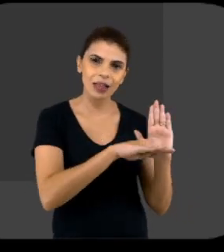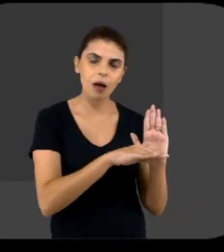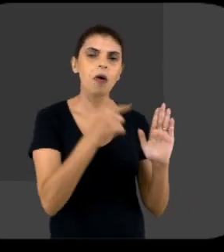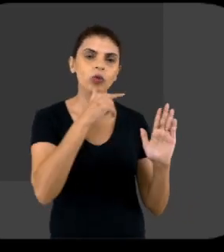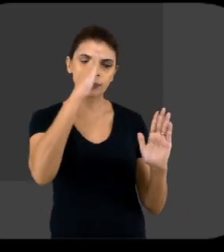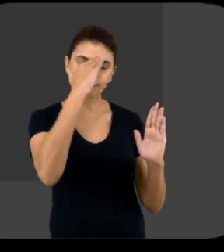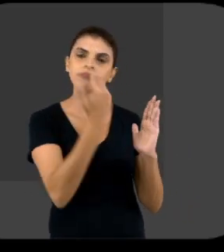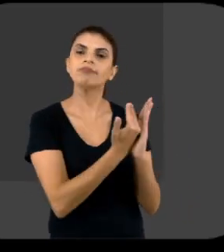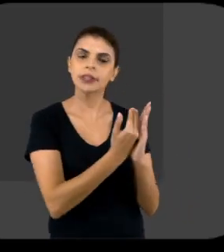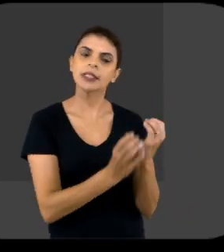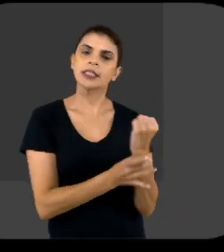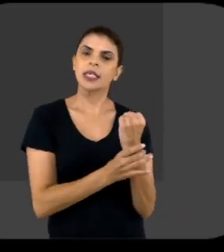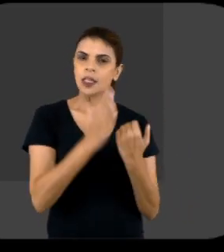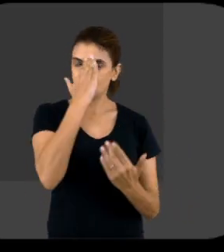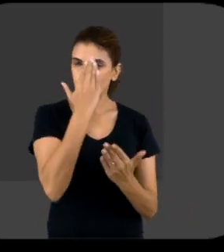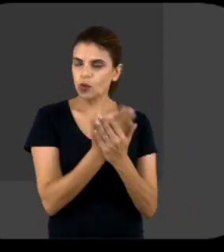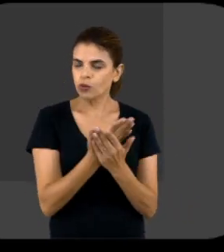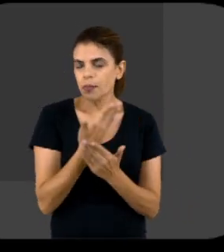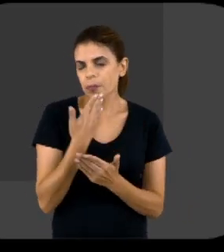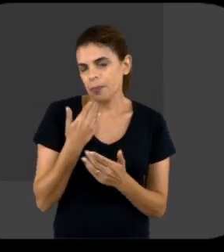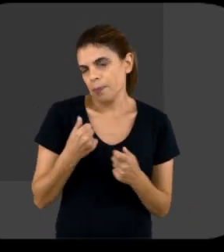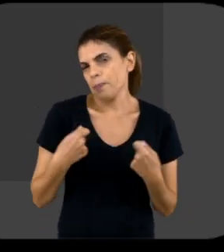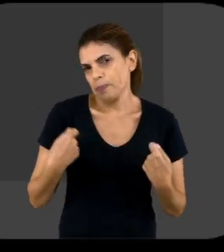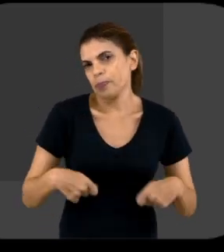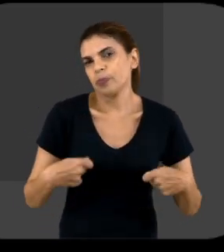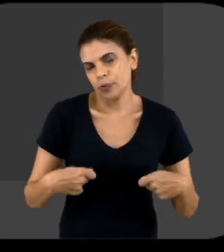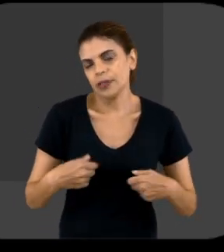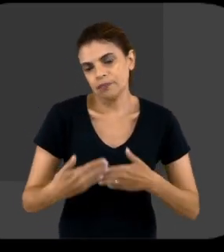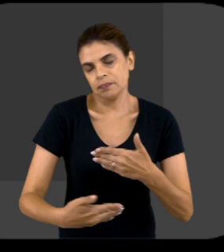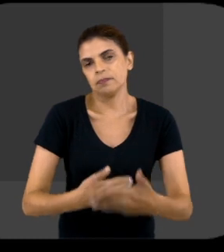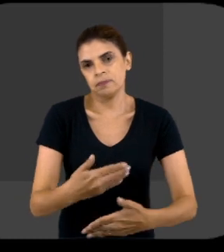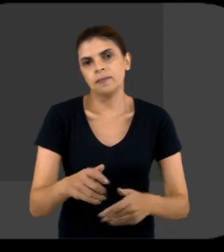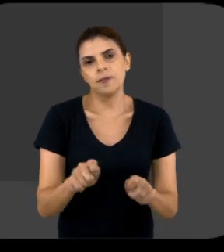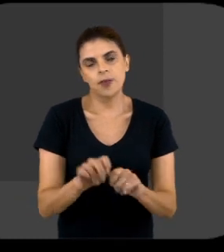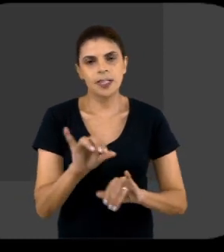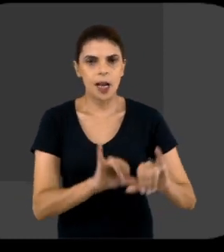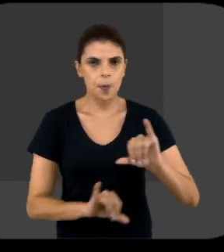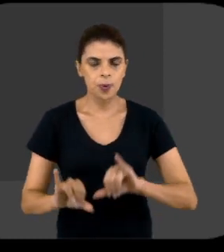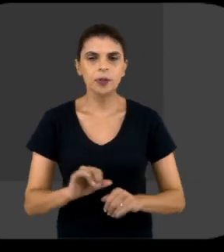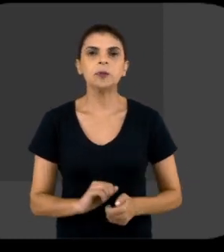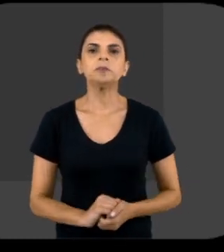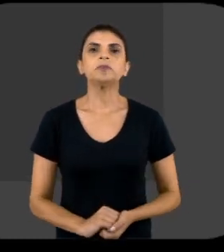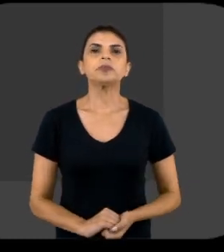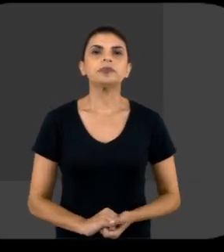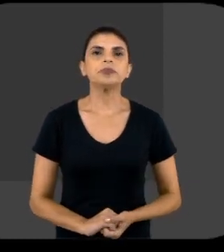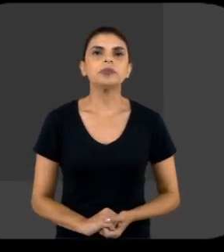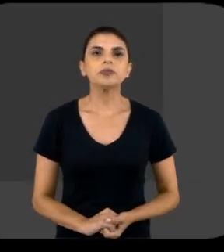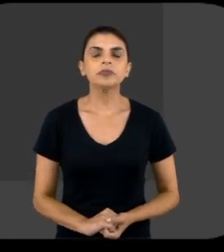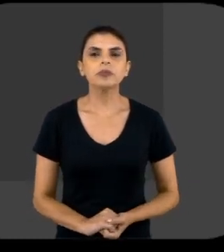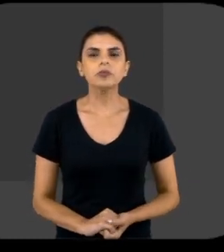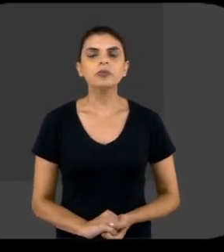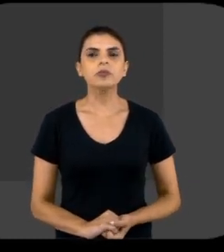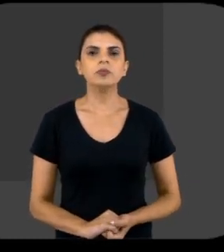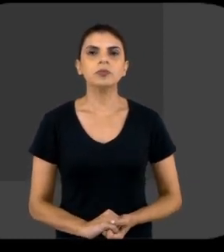gente assegure a melhor prática possível ali no laboratório.